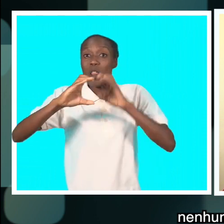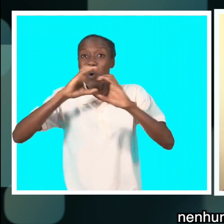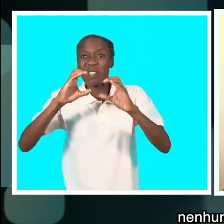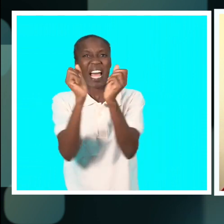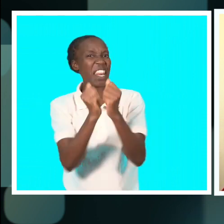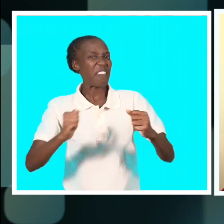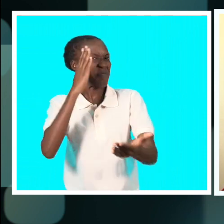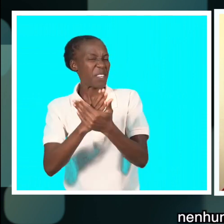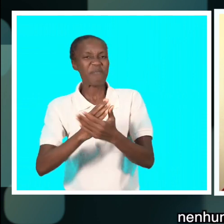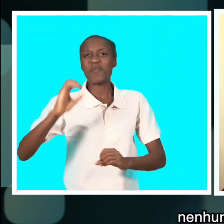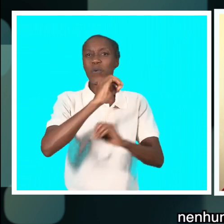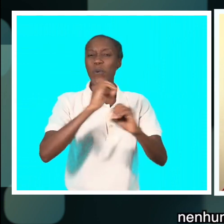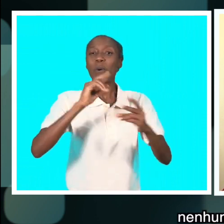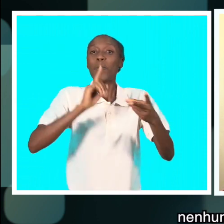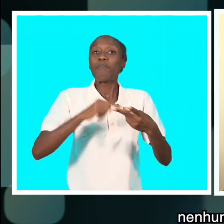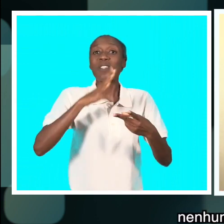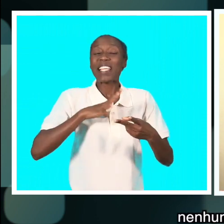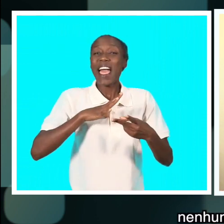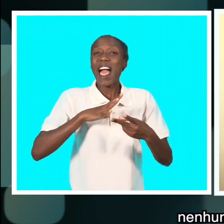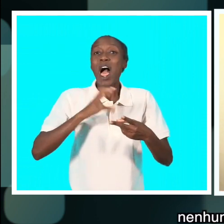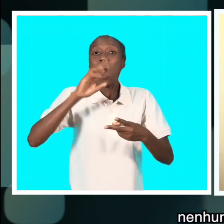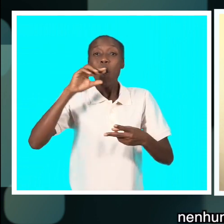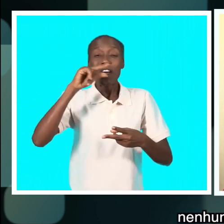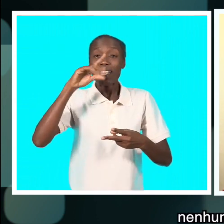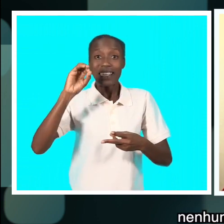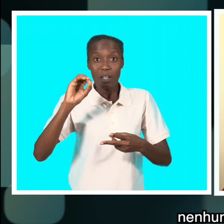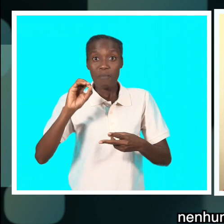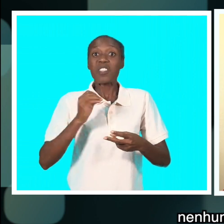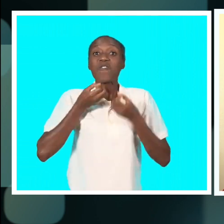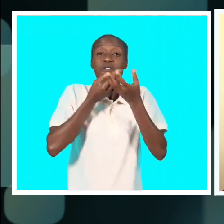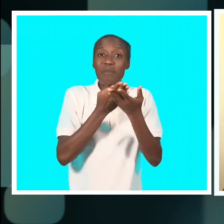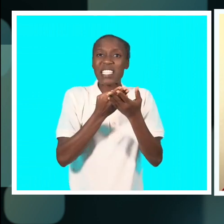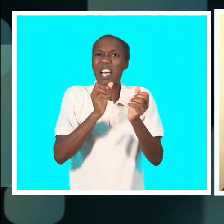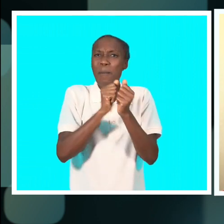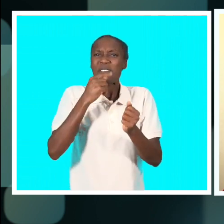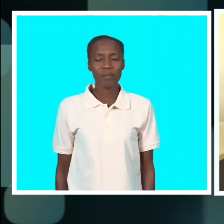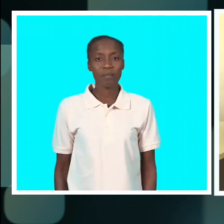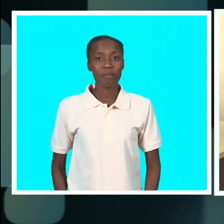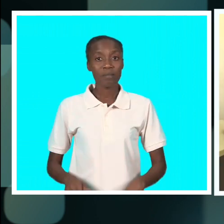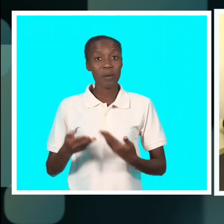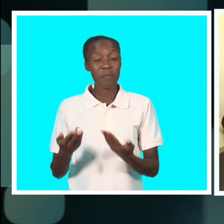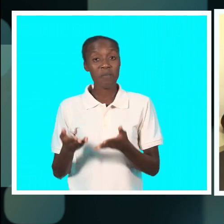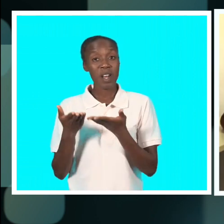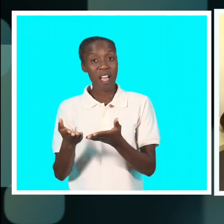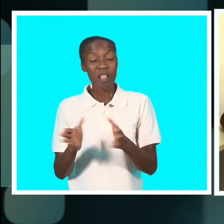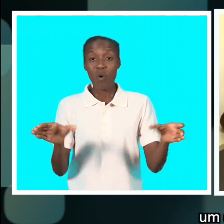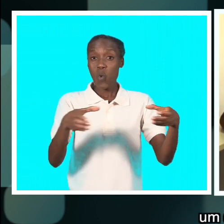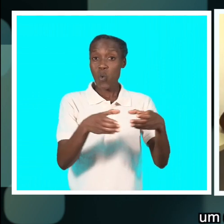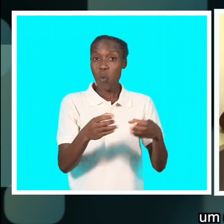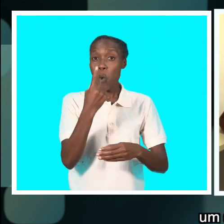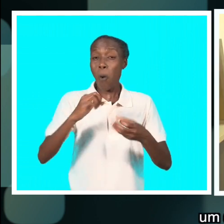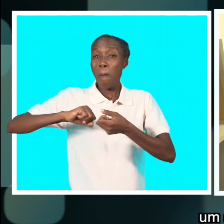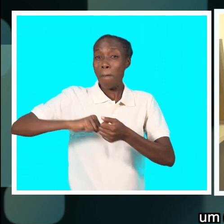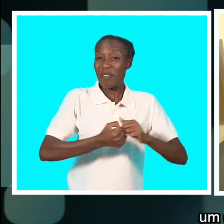livre, nenhum órgão de comunicação é totalmente imparcial. Para esta classe, um dos